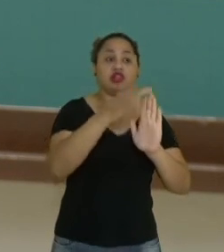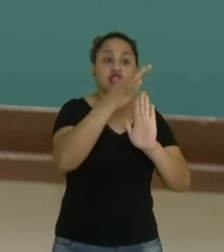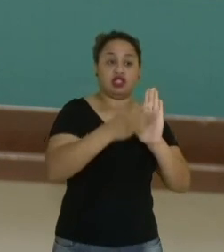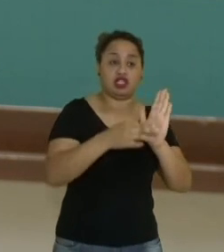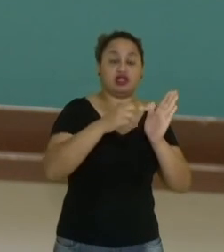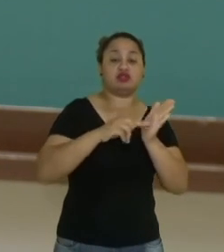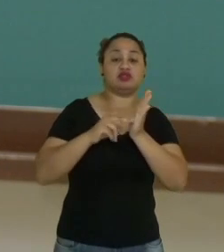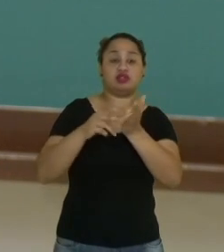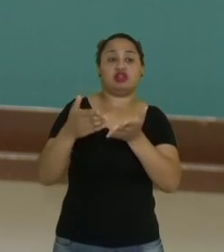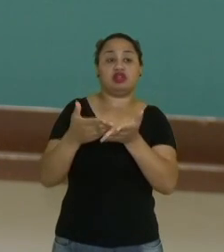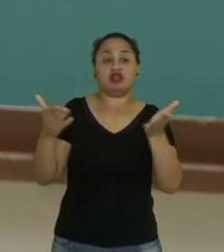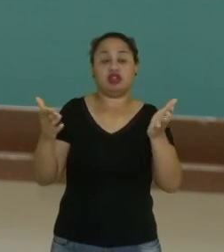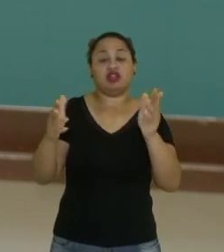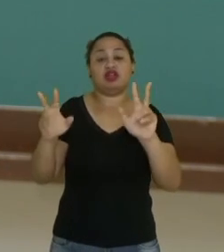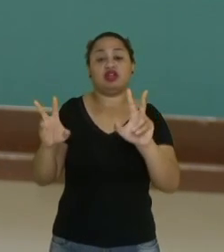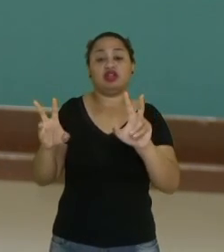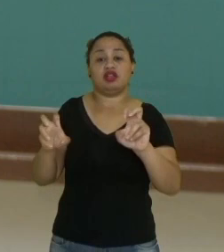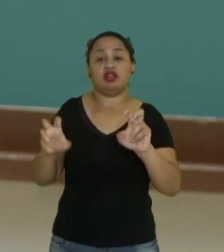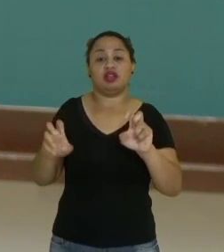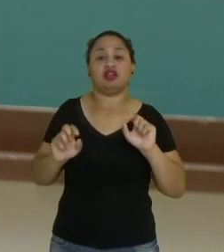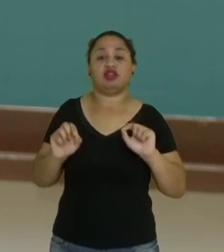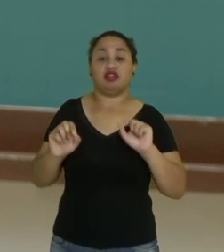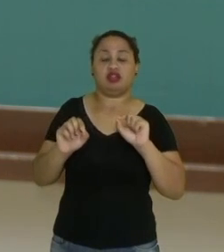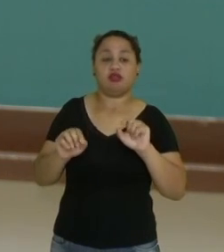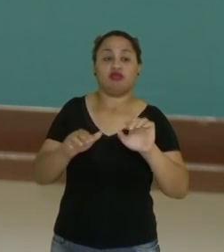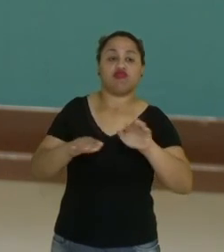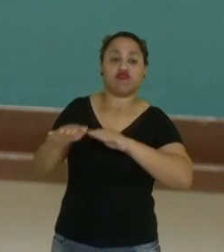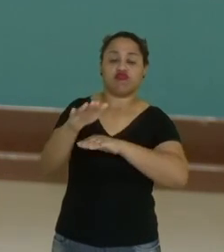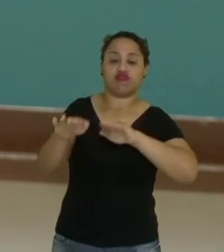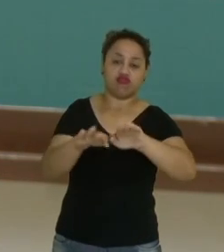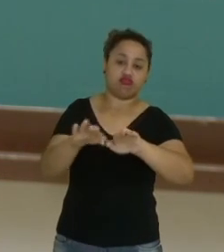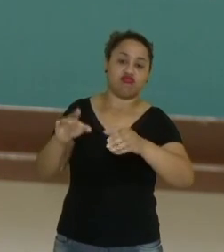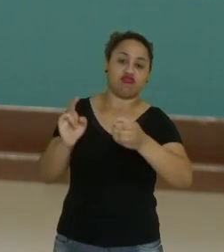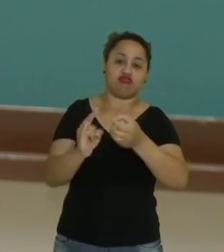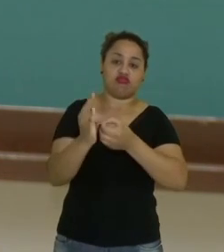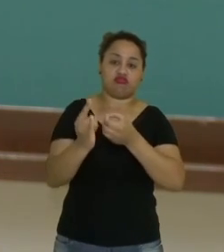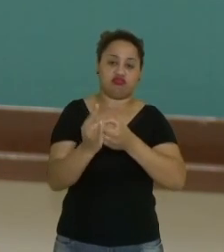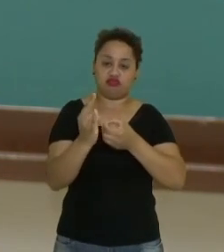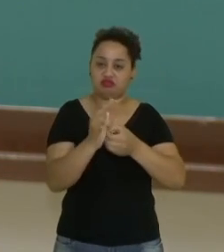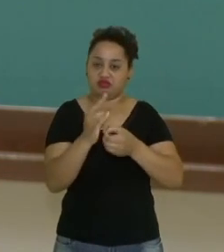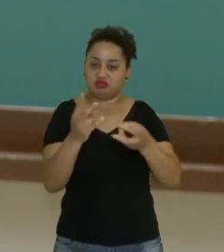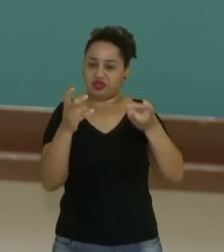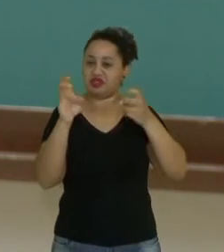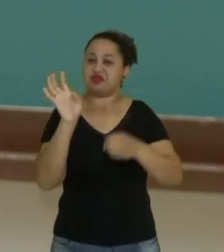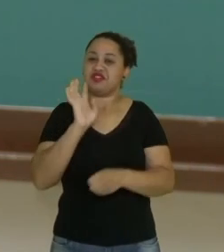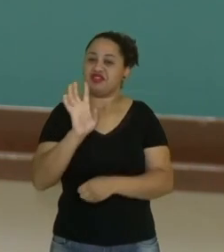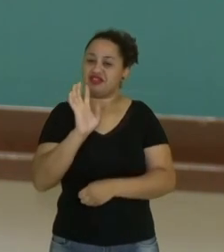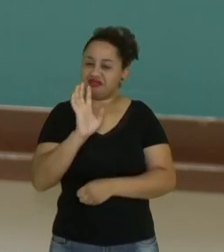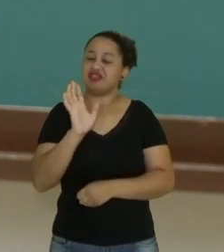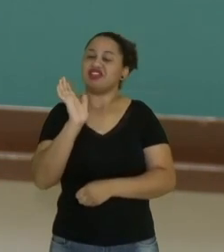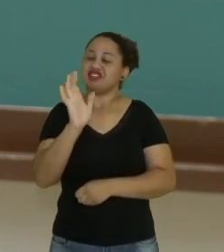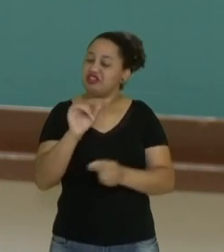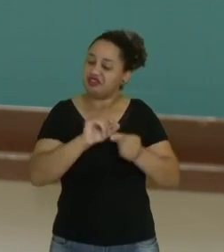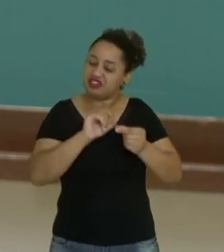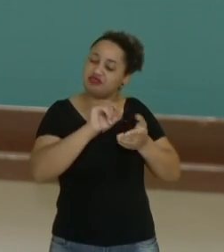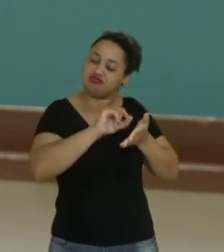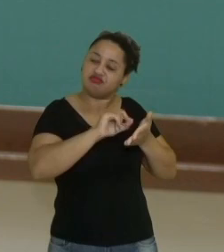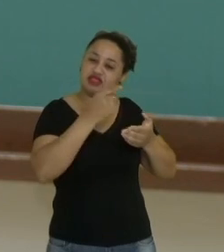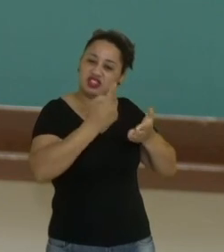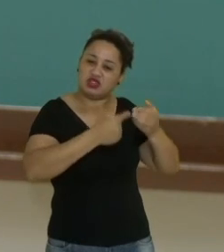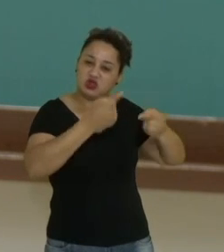aberta, com a seguinte temática: mobilidade urbana. Viu que legal? Até aqui já fizemos o